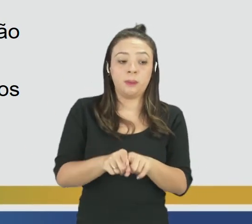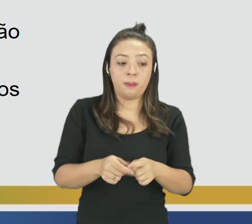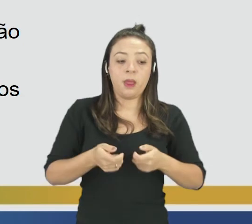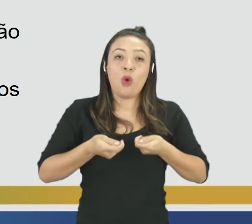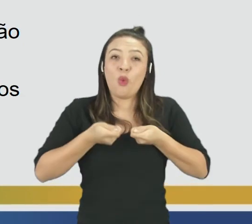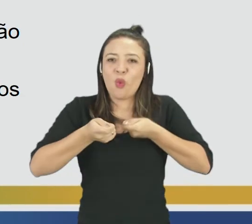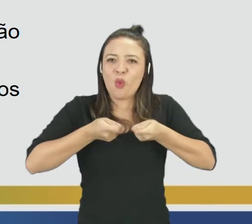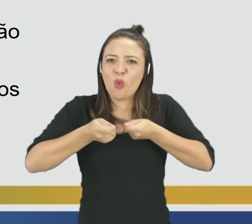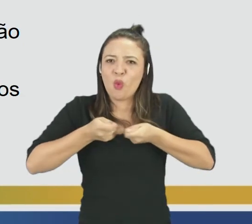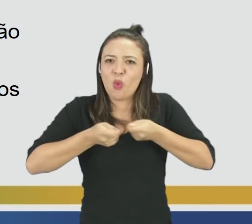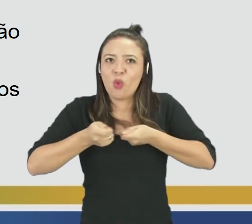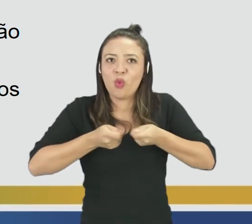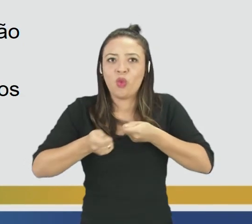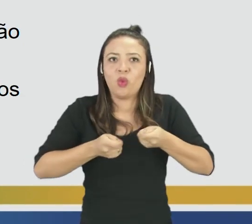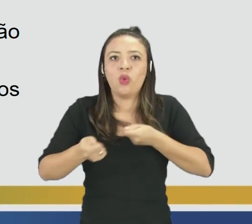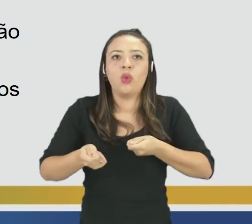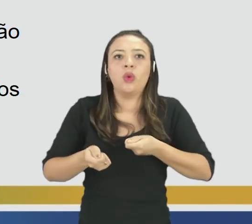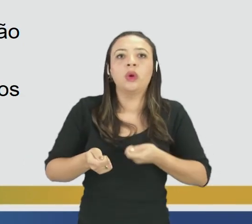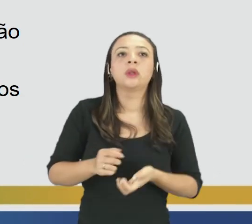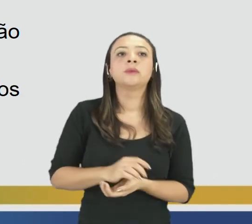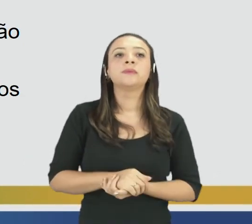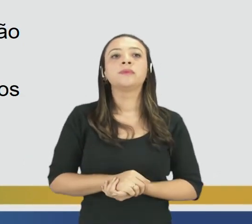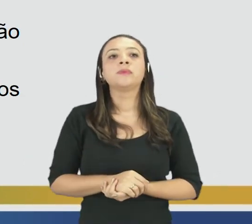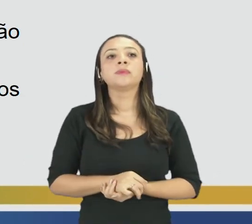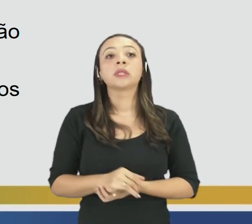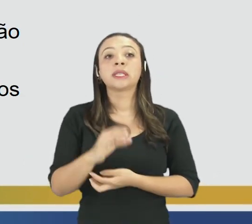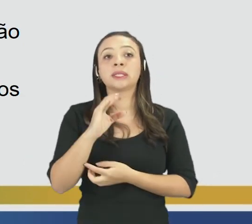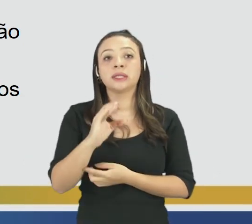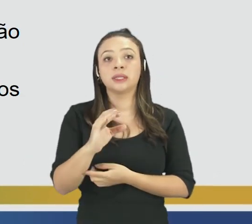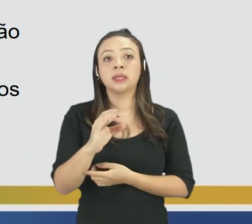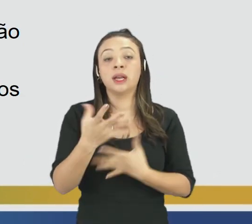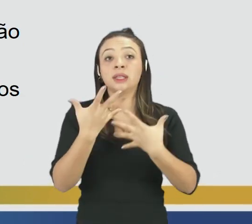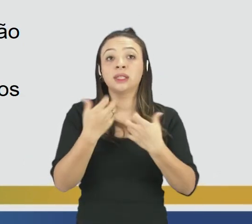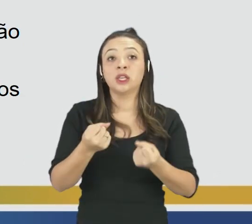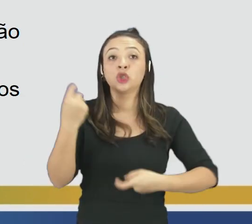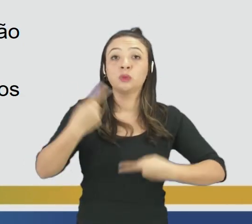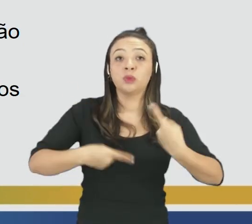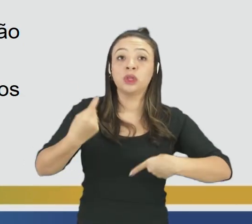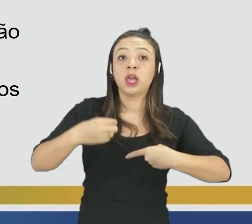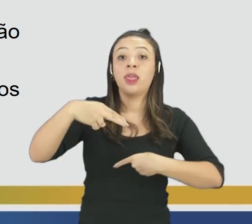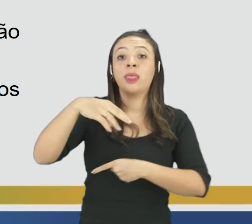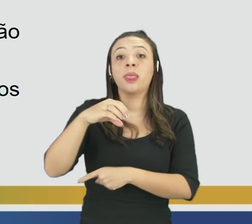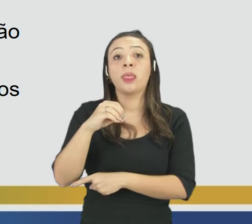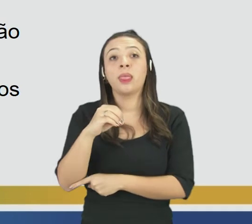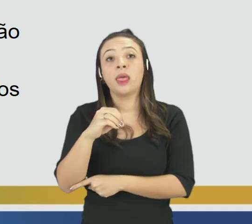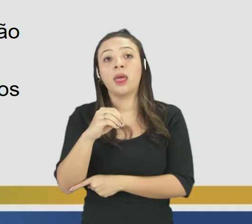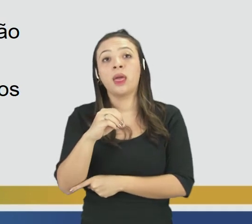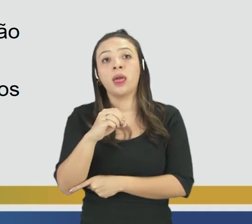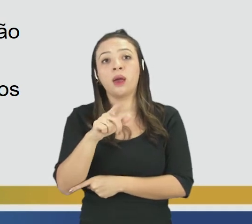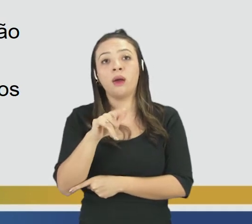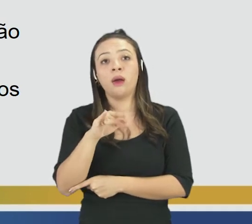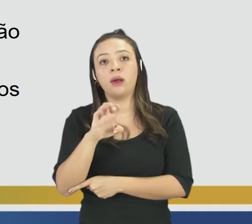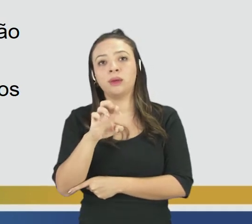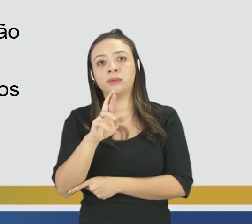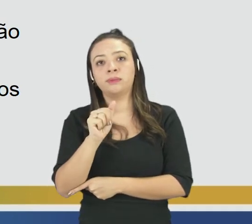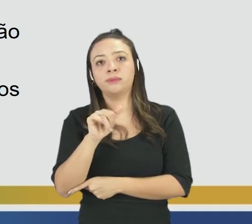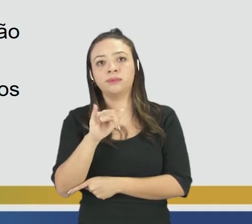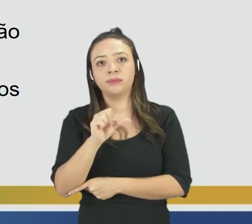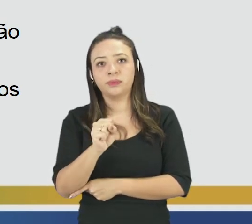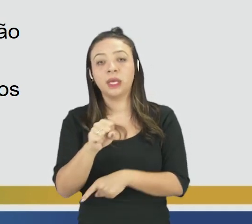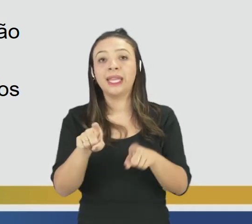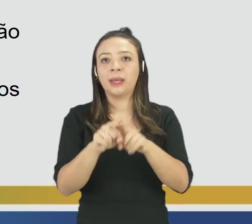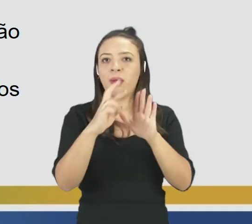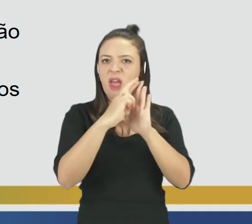letras e a adoção de políticas neoliberais a desregulamentação da economia e